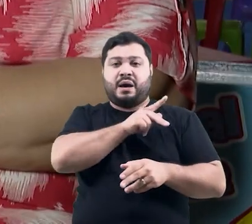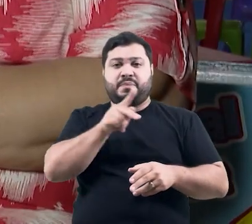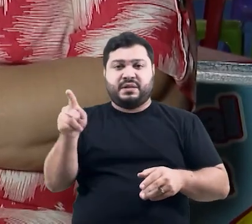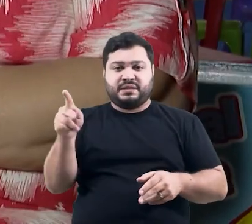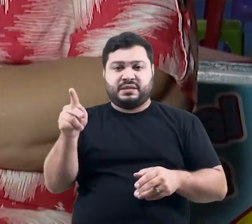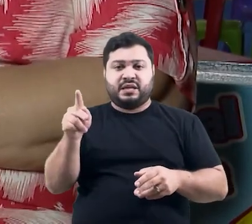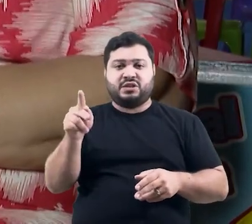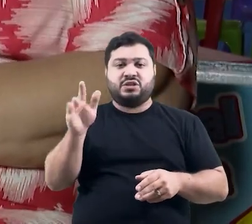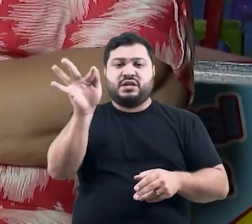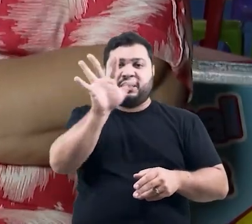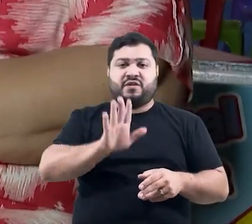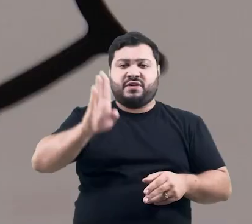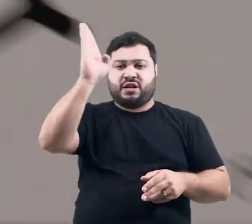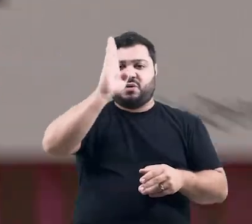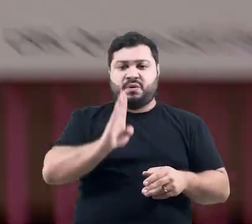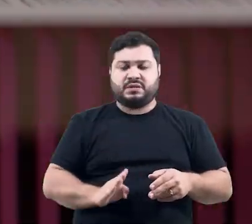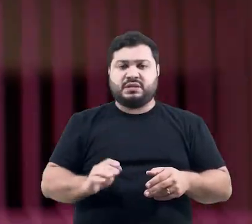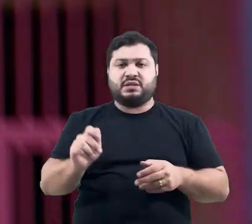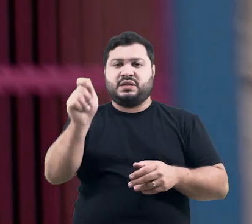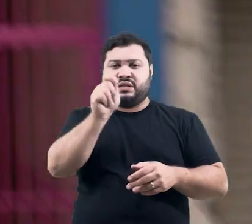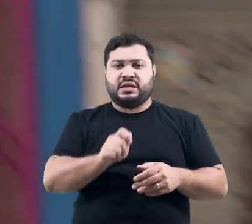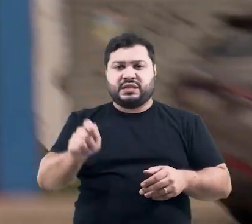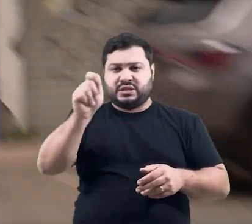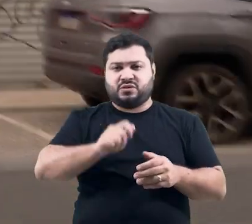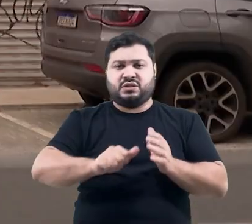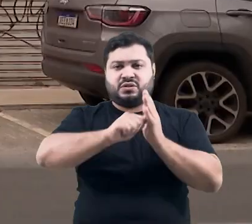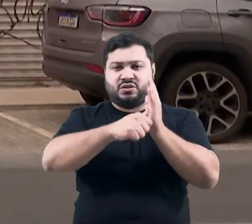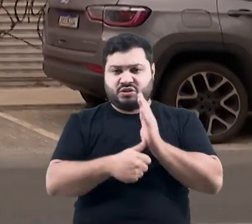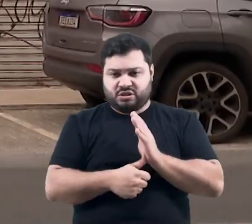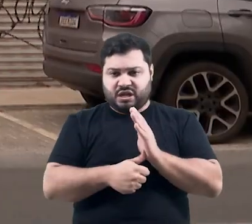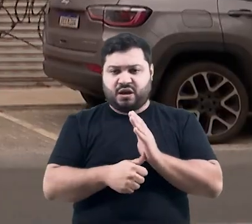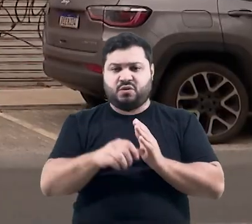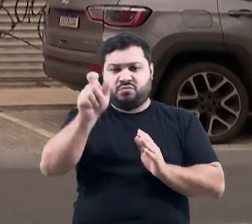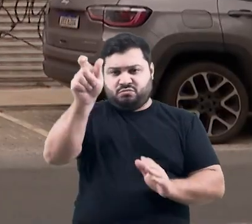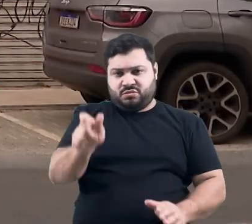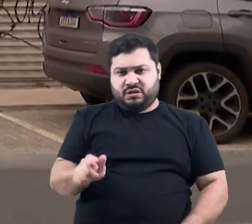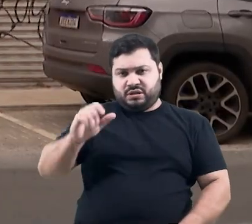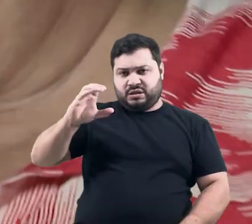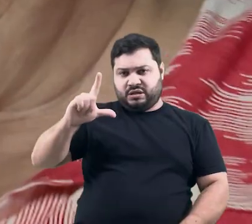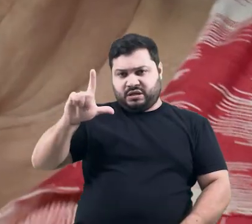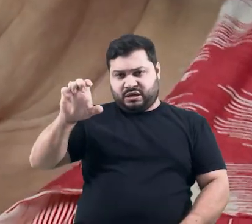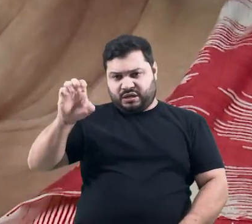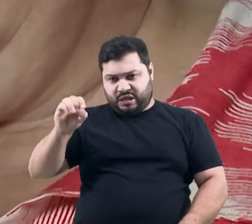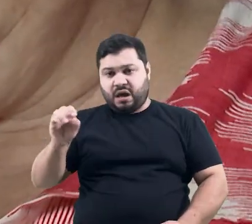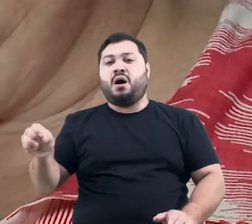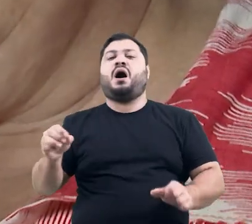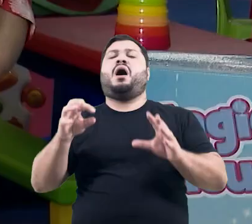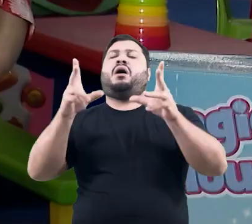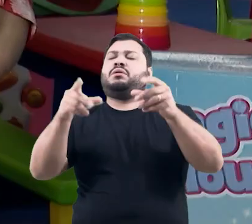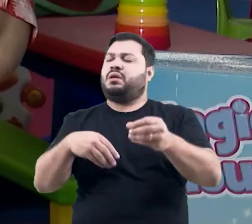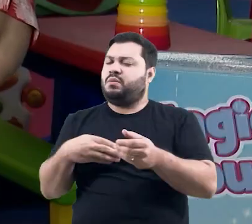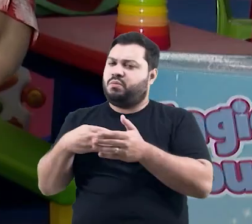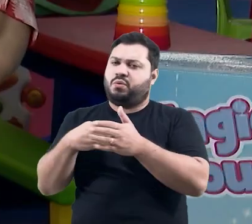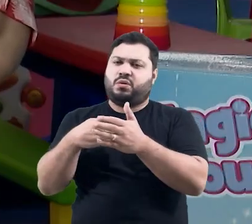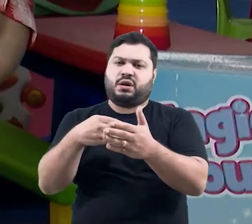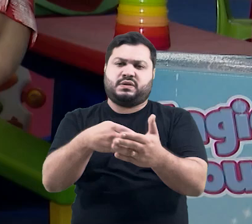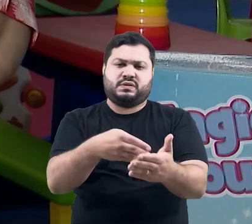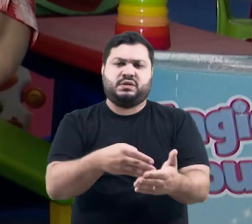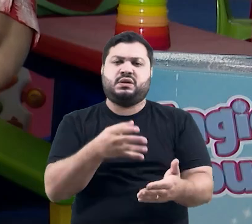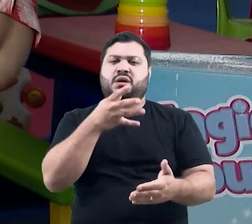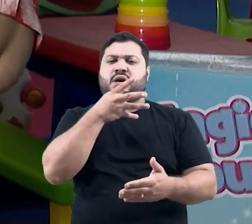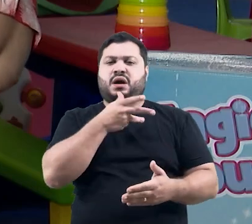como explica a presidente da Federação Brasileira das Associações de Síndrome de Down, Cleo Boom. Aí tem toda